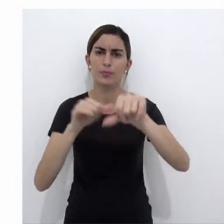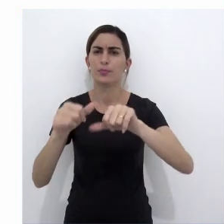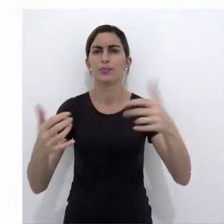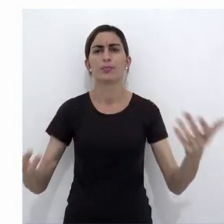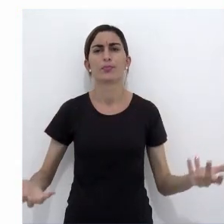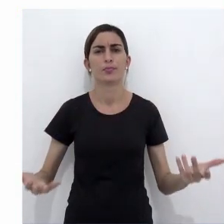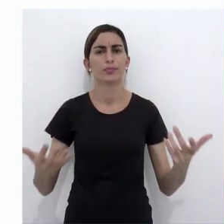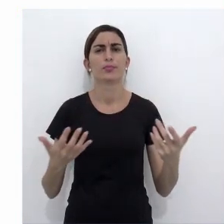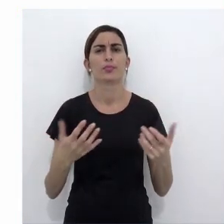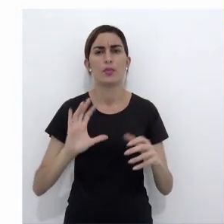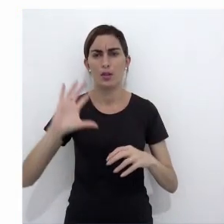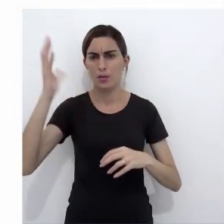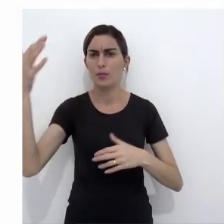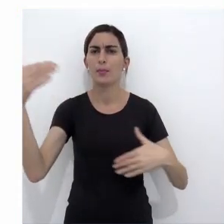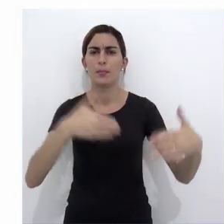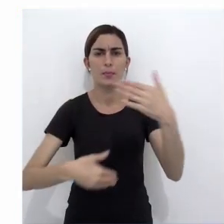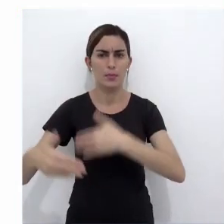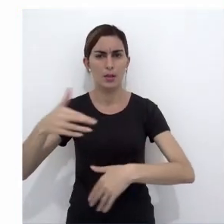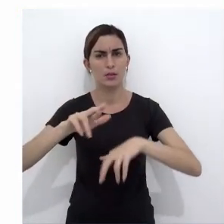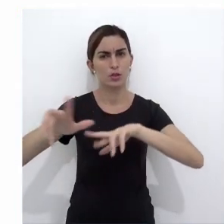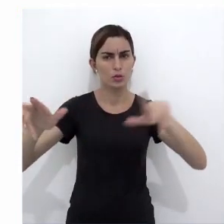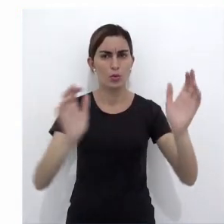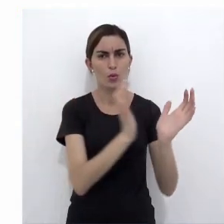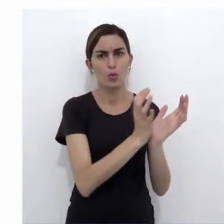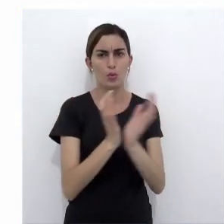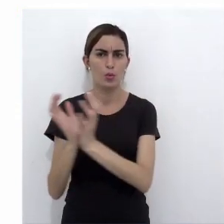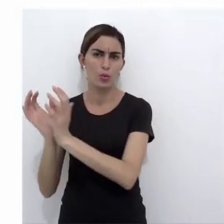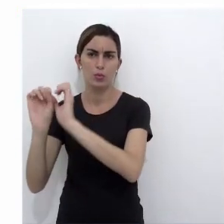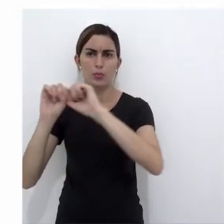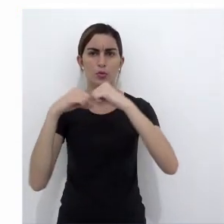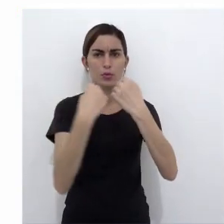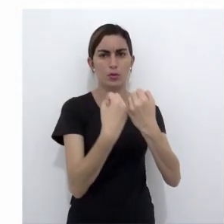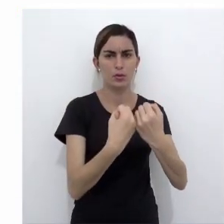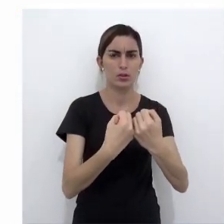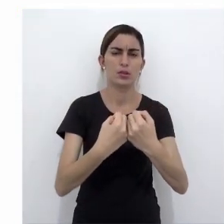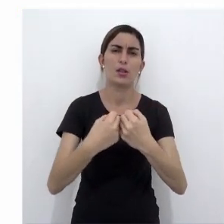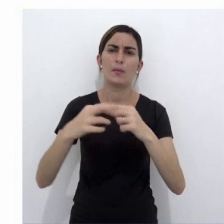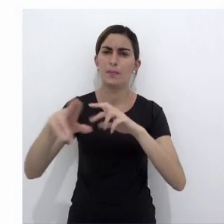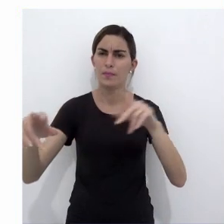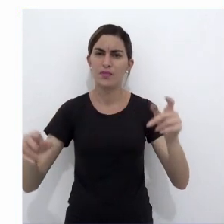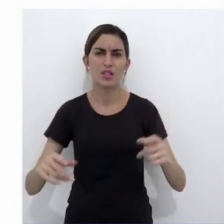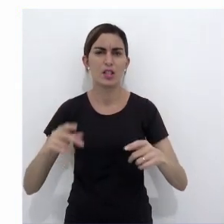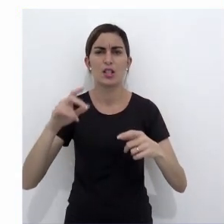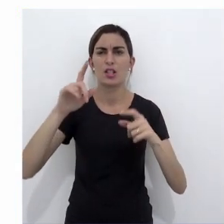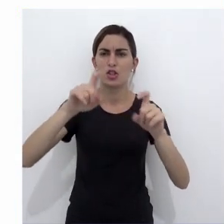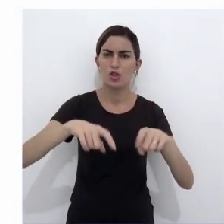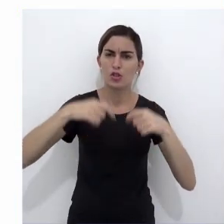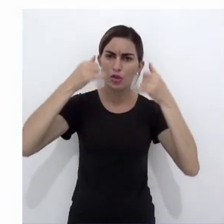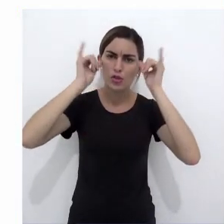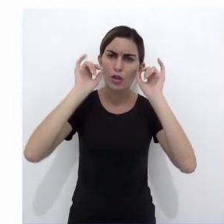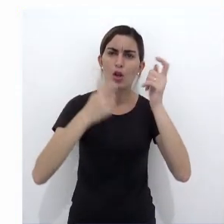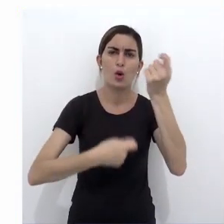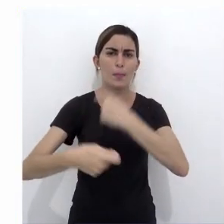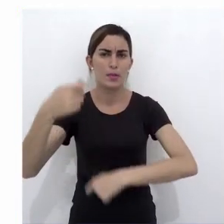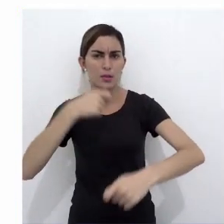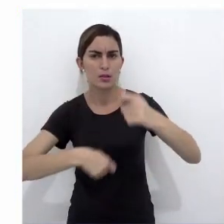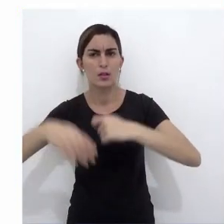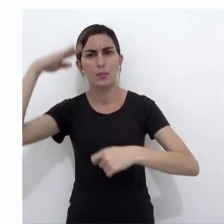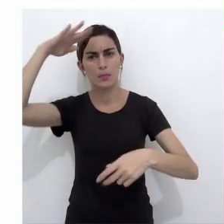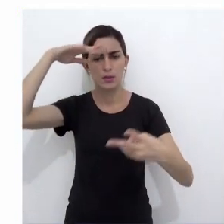ok? Então, houve a participação de diferentes grupos sociais, senhores de engenho, comerciantes,